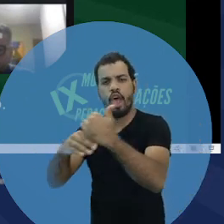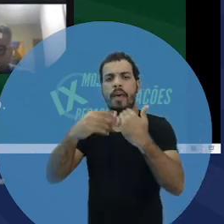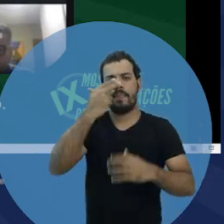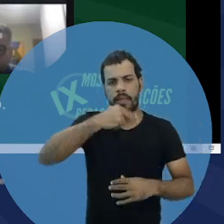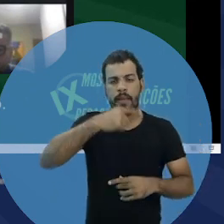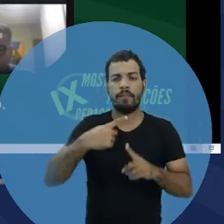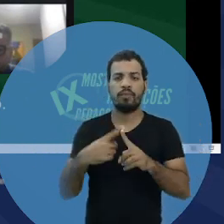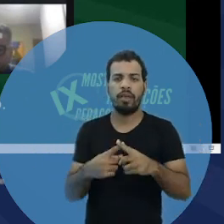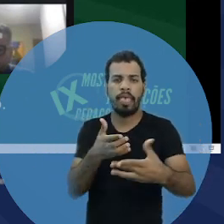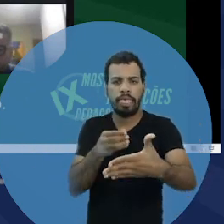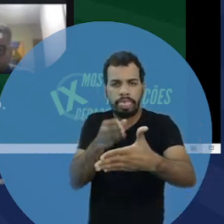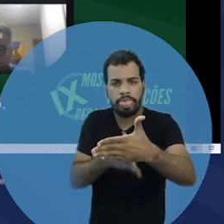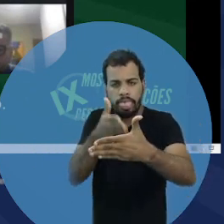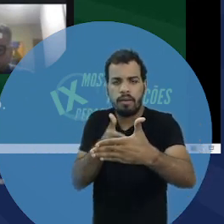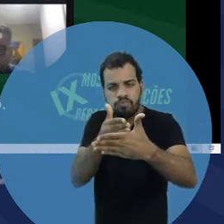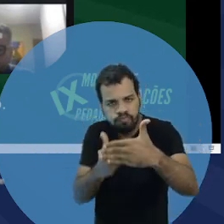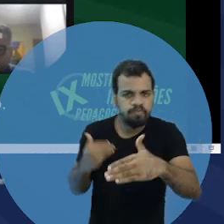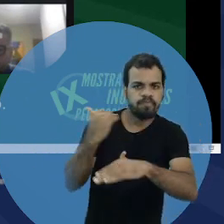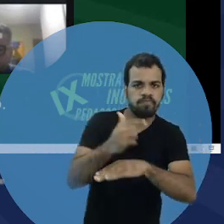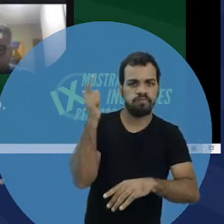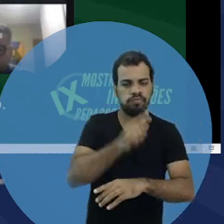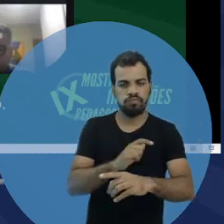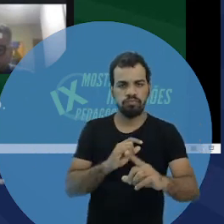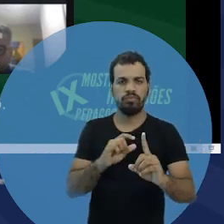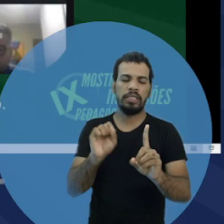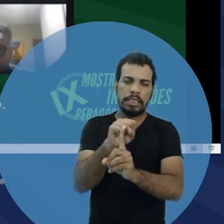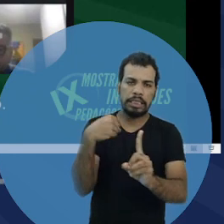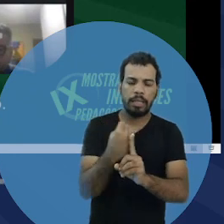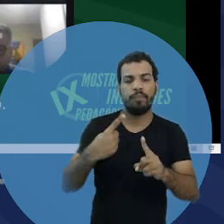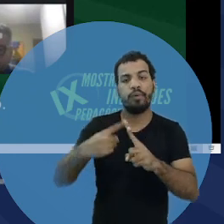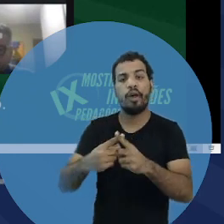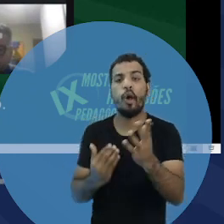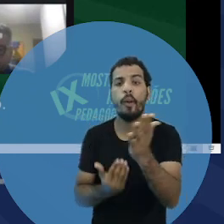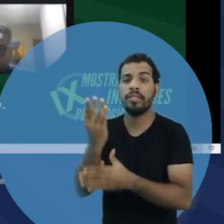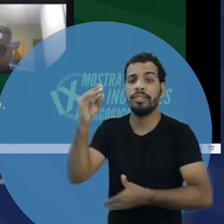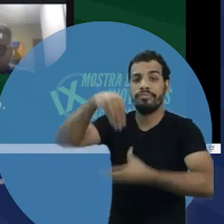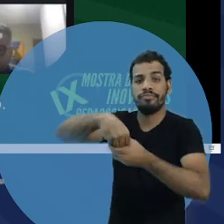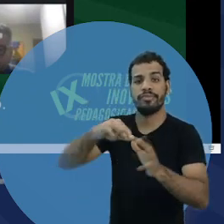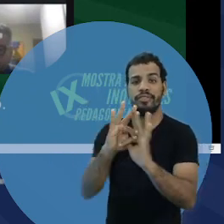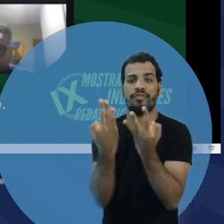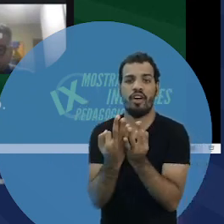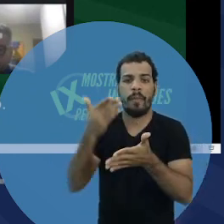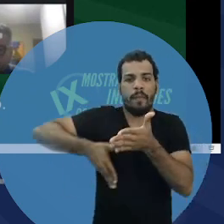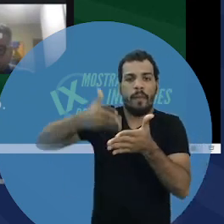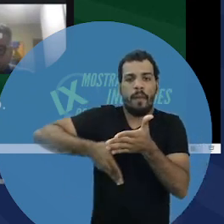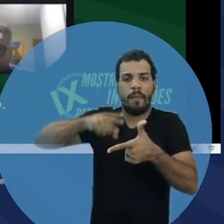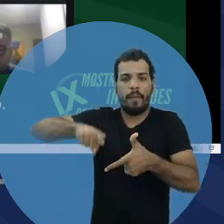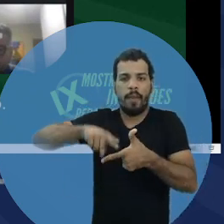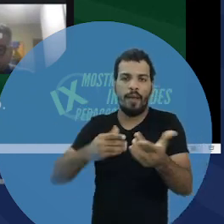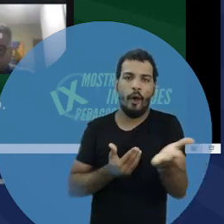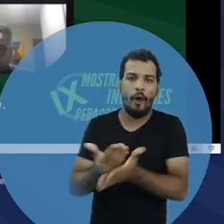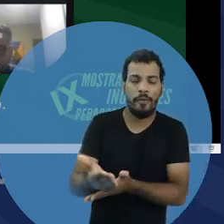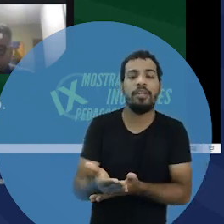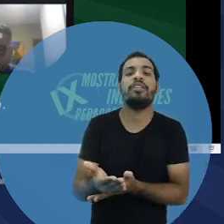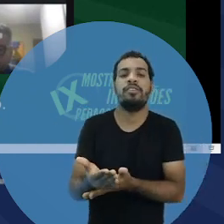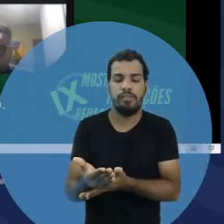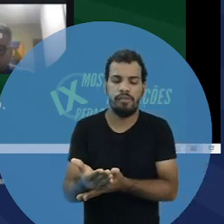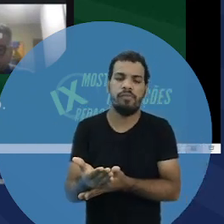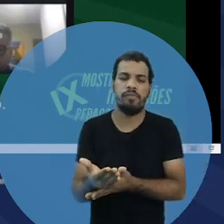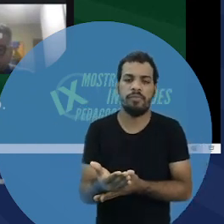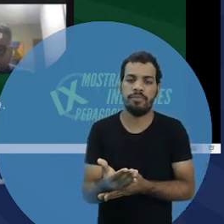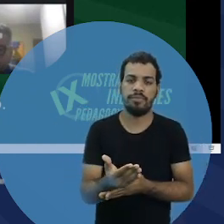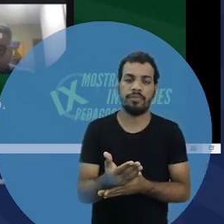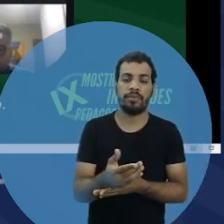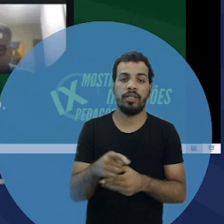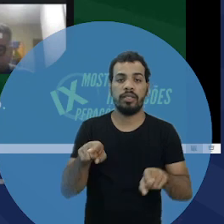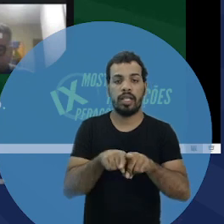obstáculos sociais que muitas vezes se iniciam no contexto familiar. como a não aceitação, por